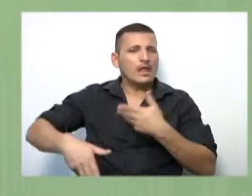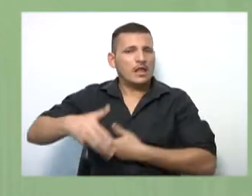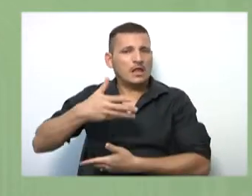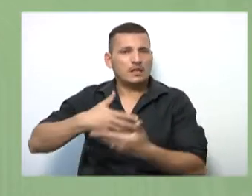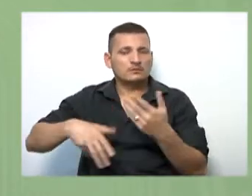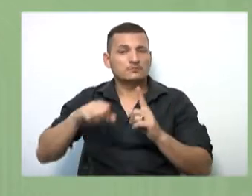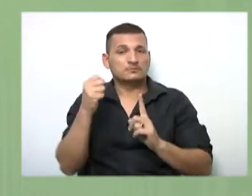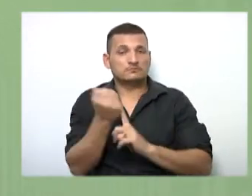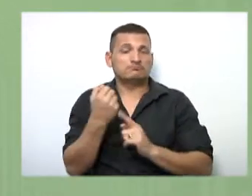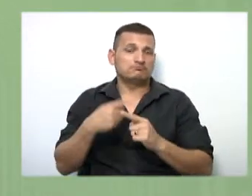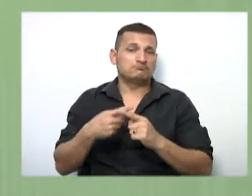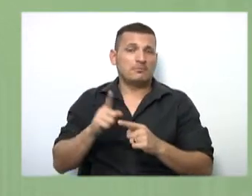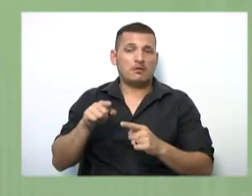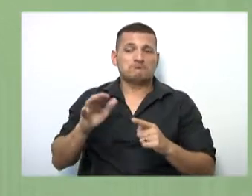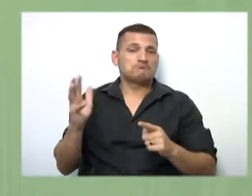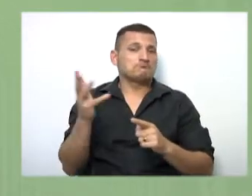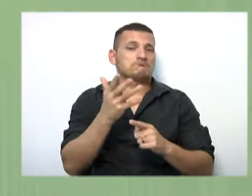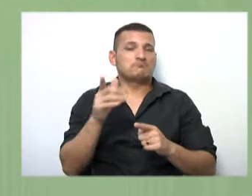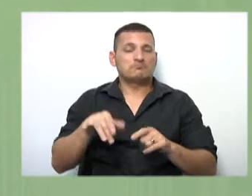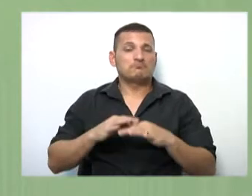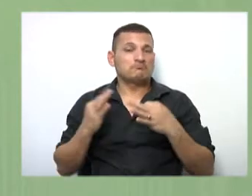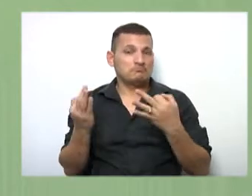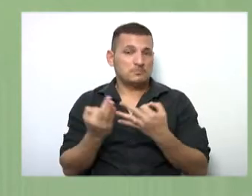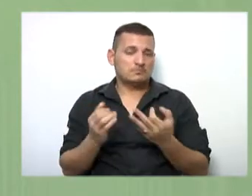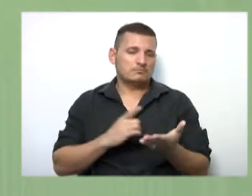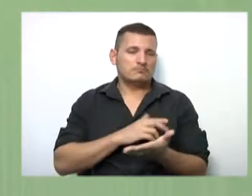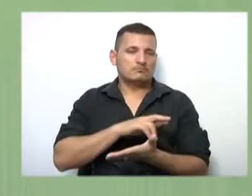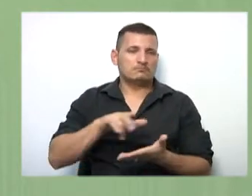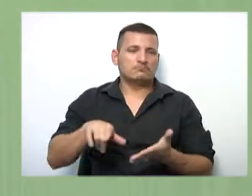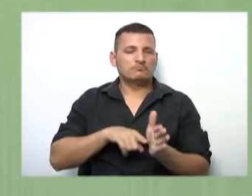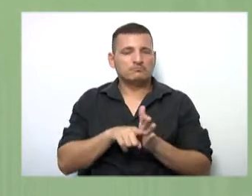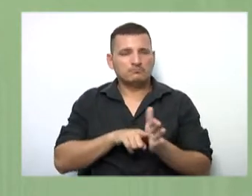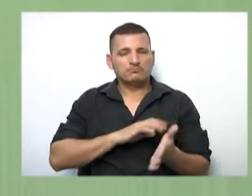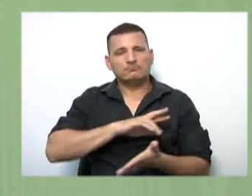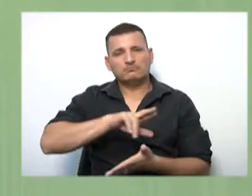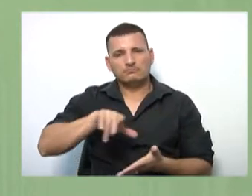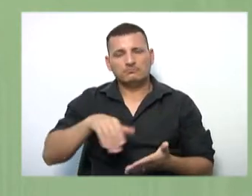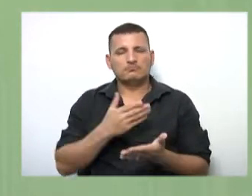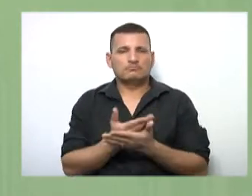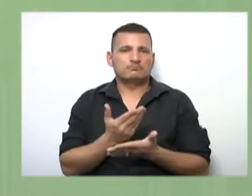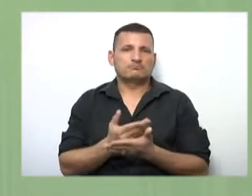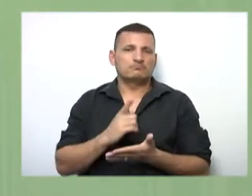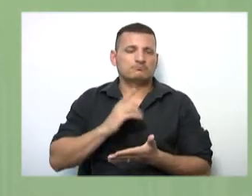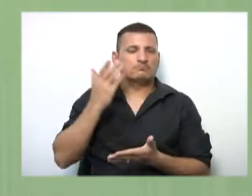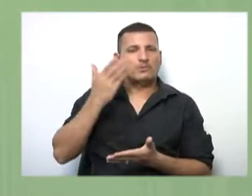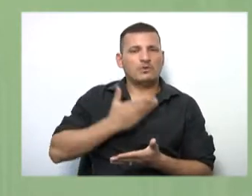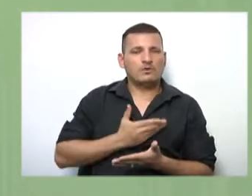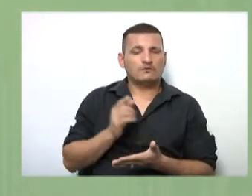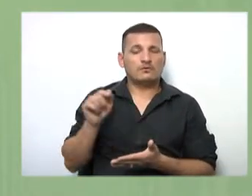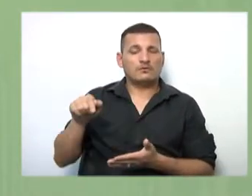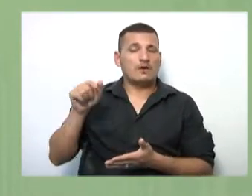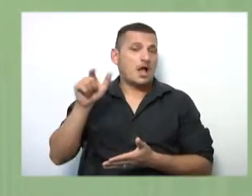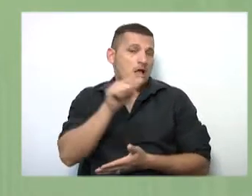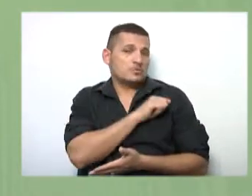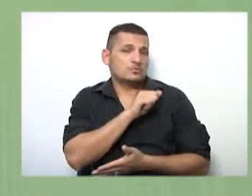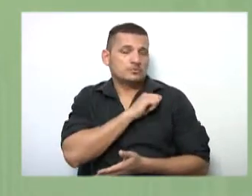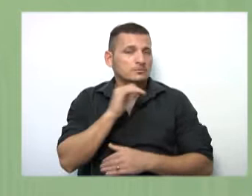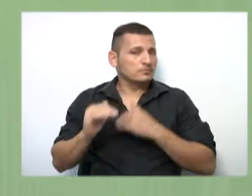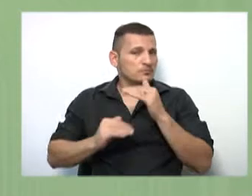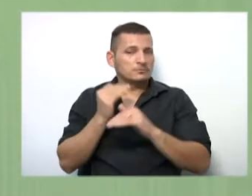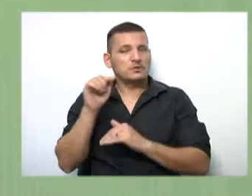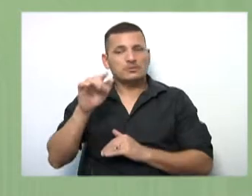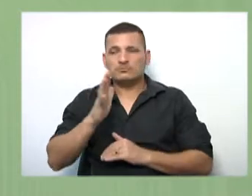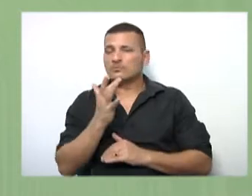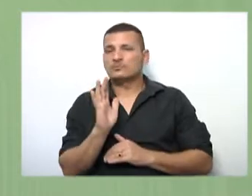comunidade. E existem vários estudos que vão comprovar que o desenvolvimento do aluno, ele não está só relacionado aos professores, à estrutura física da